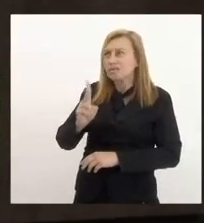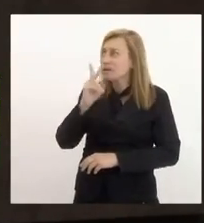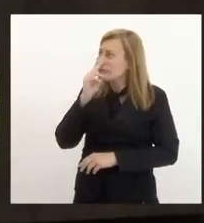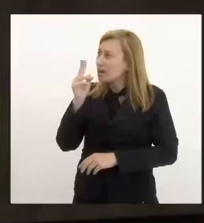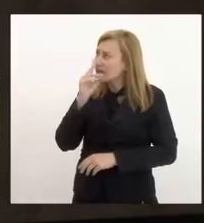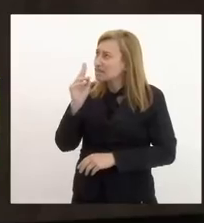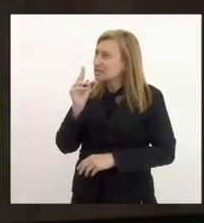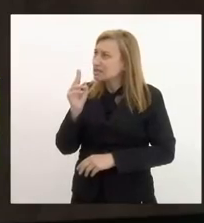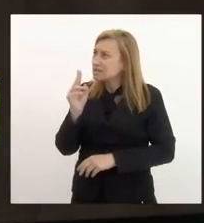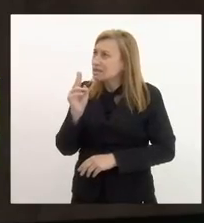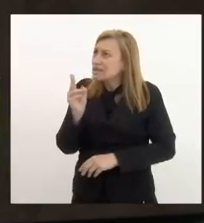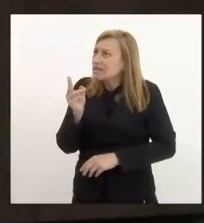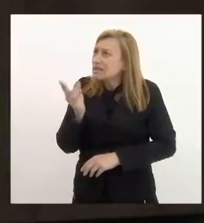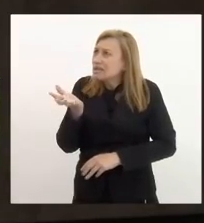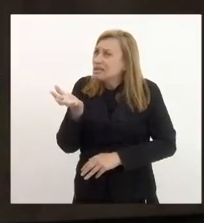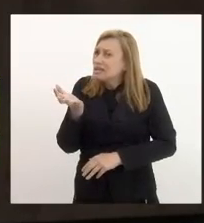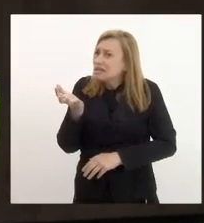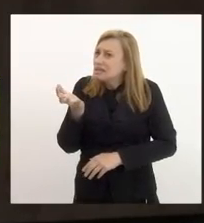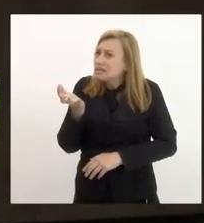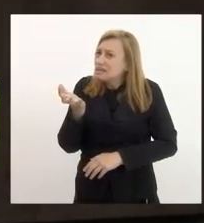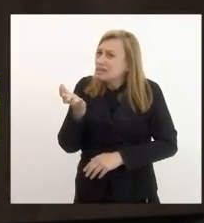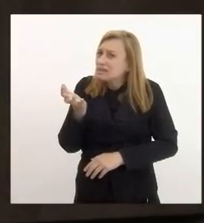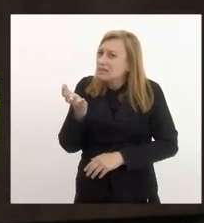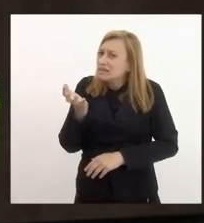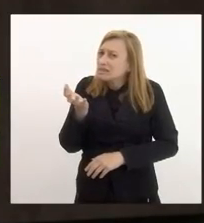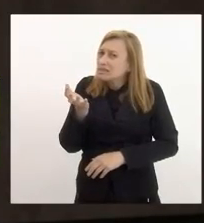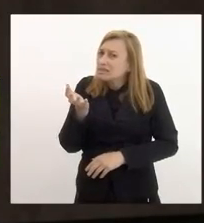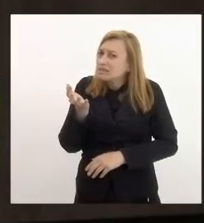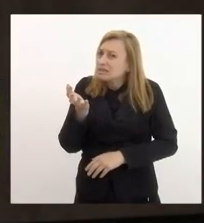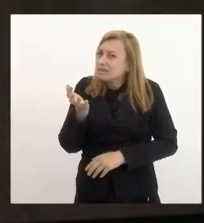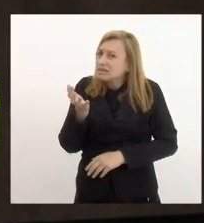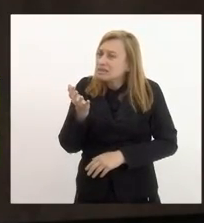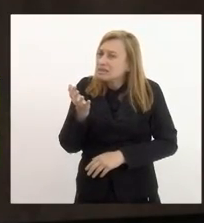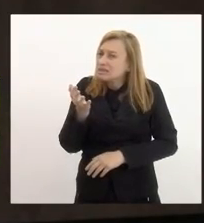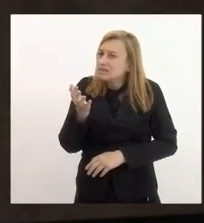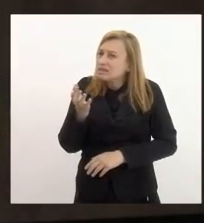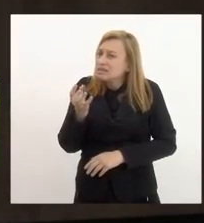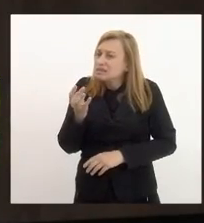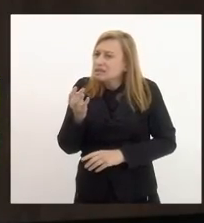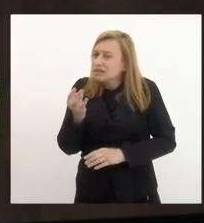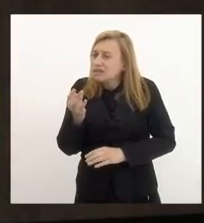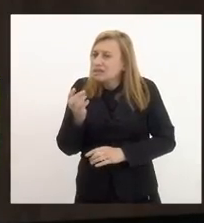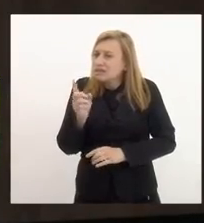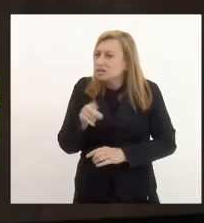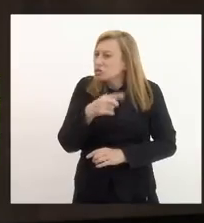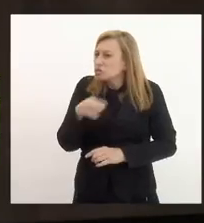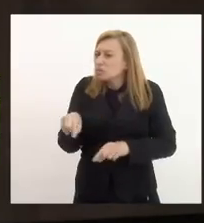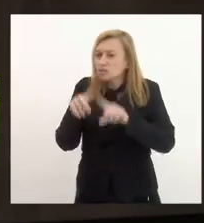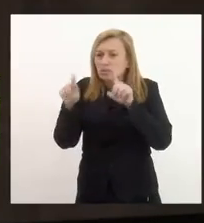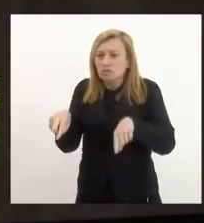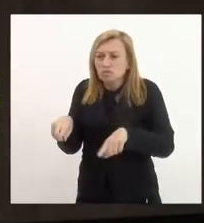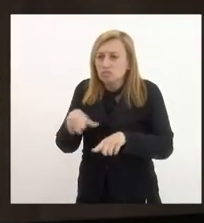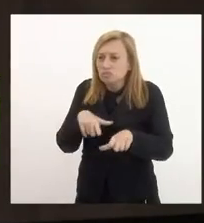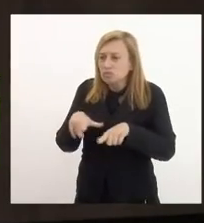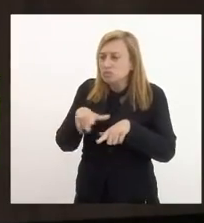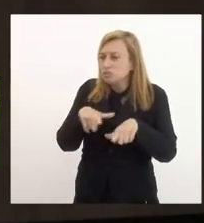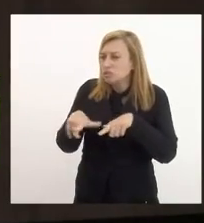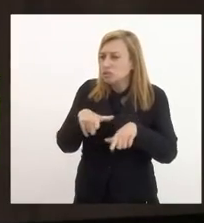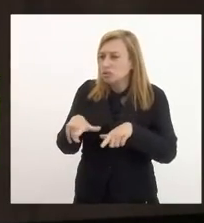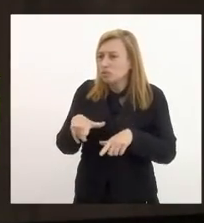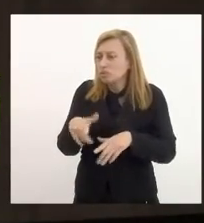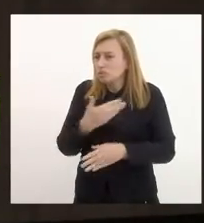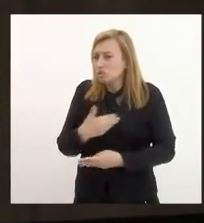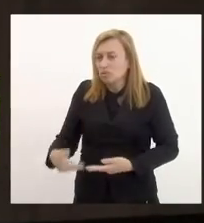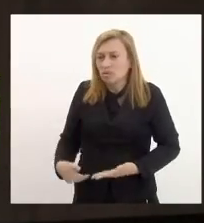aparecendo que a gente tá a gente tá gradativamente Chimbinha no serviço público porque garante o direito de um